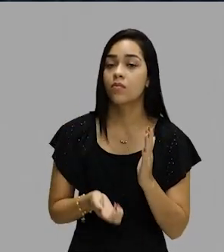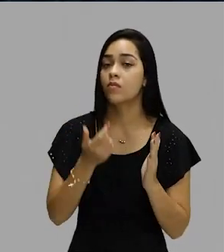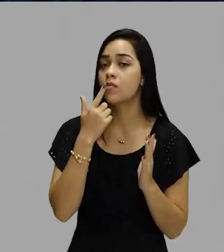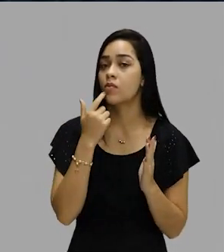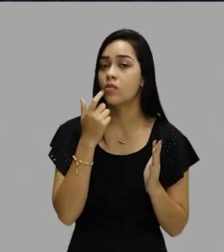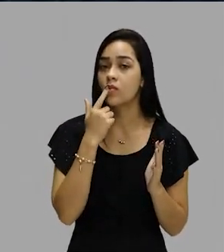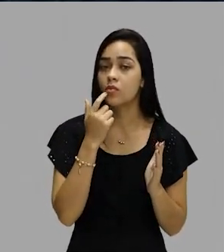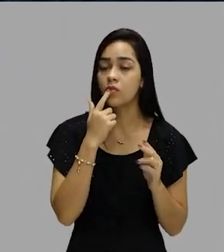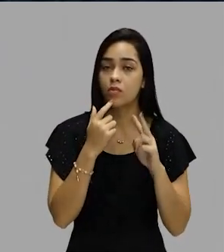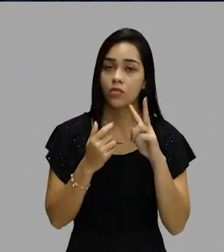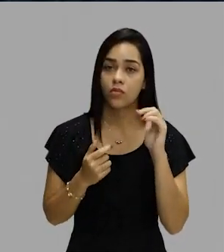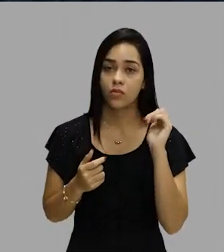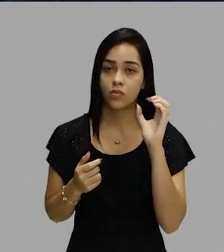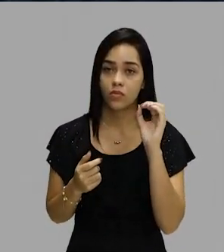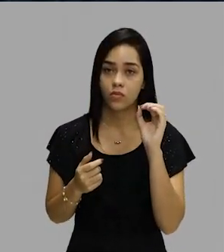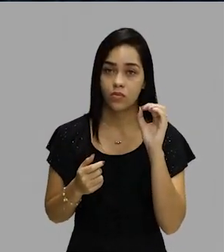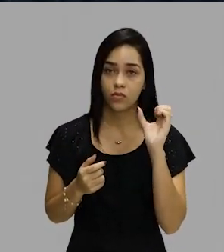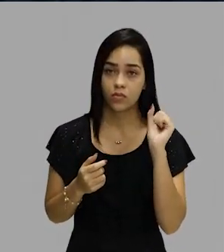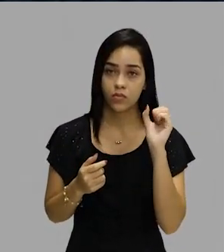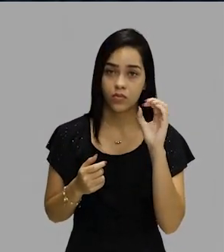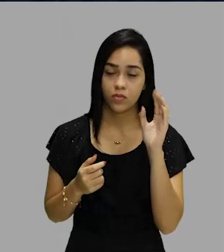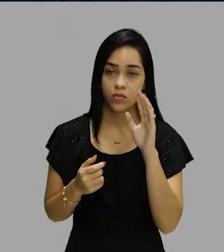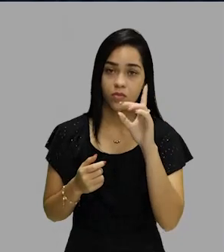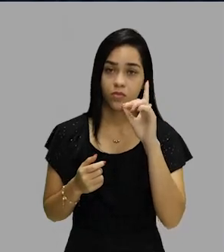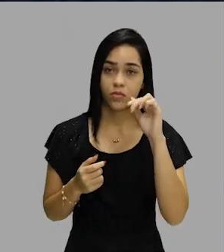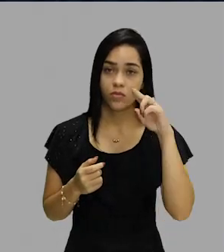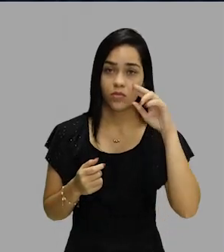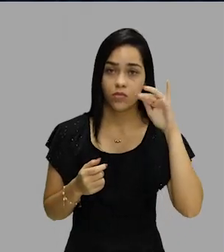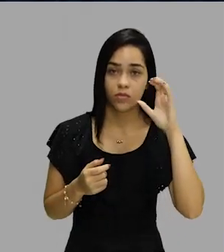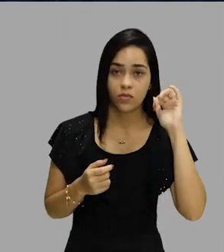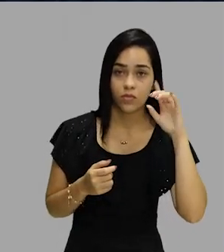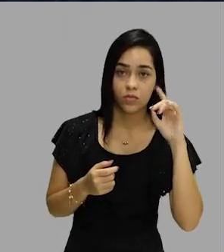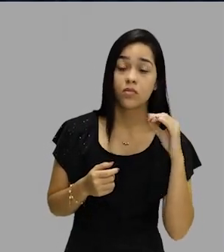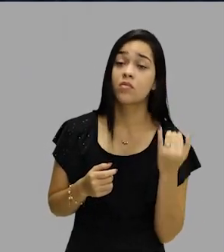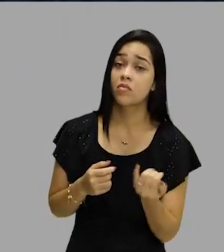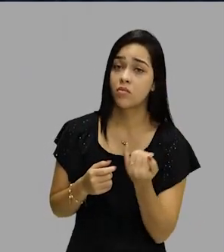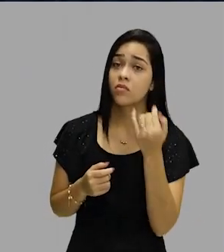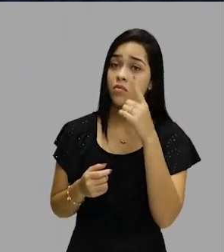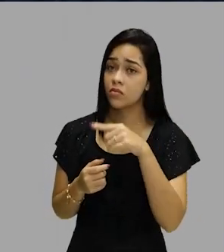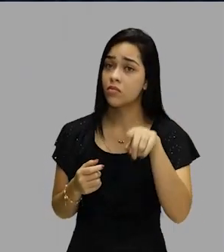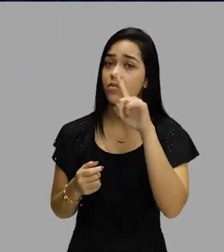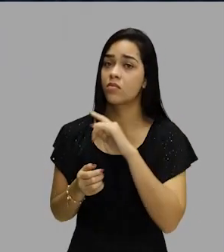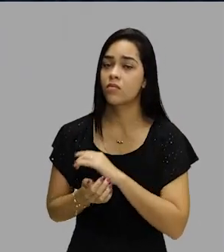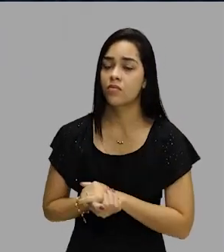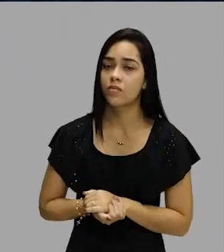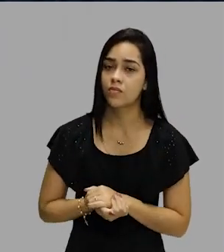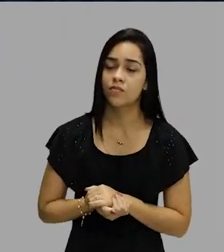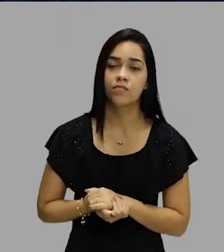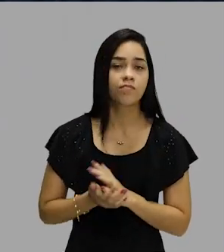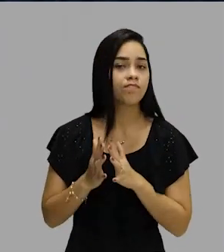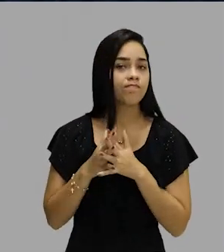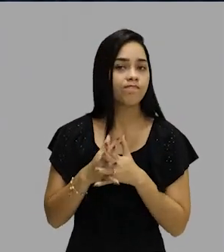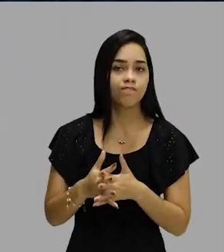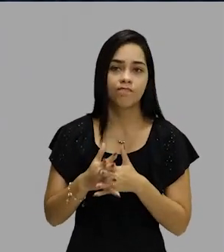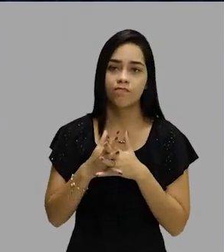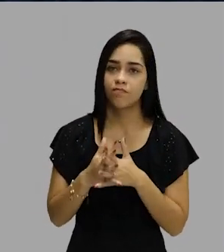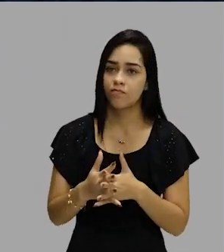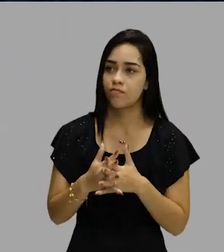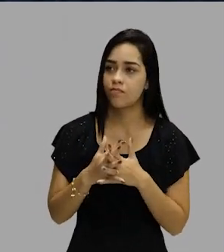sangue de um vaso danificado. Pessoal, muito importante isso aqui para vocês. Não confunda